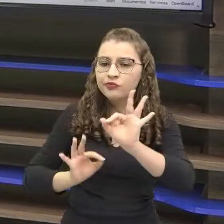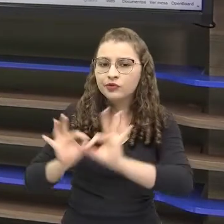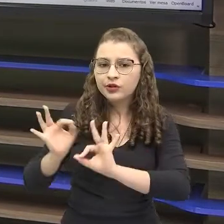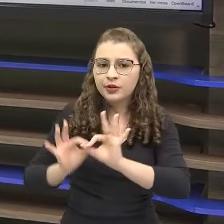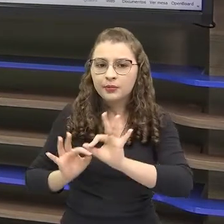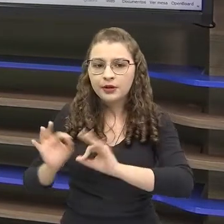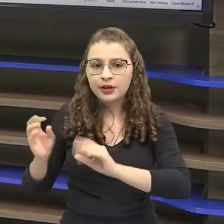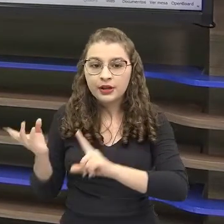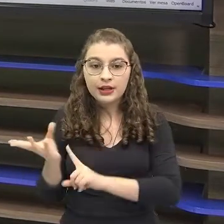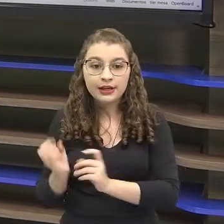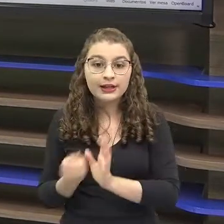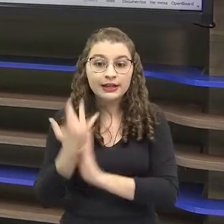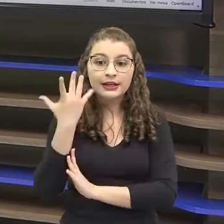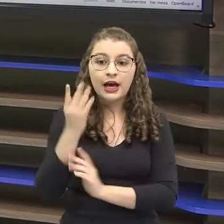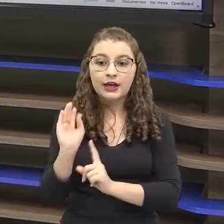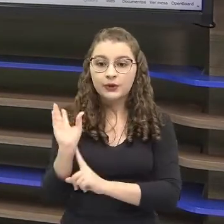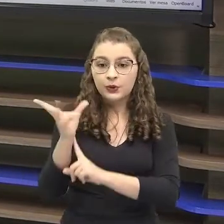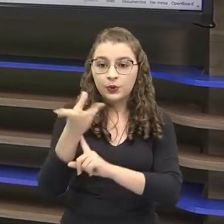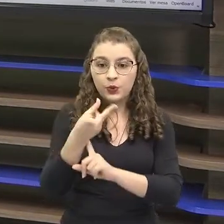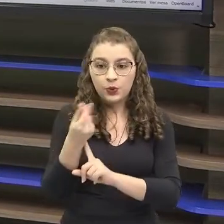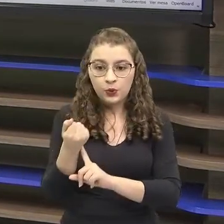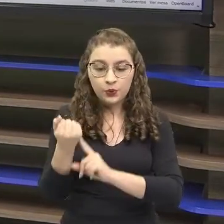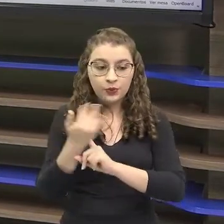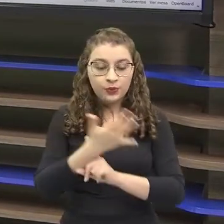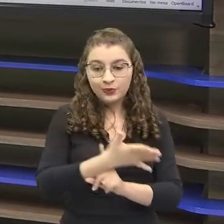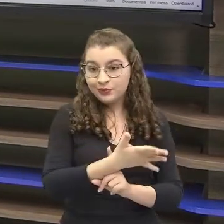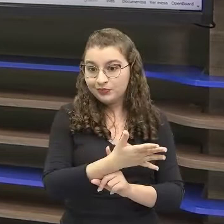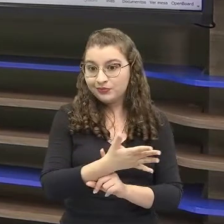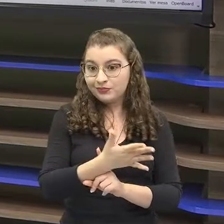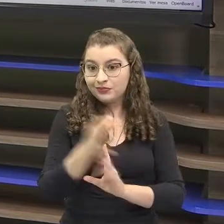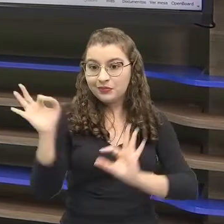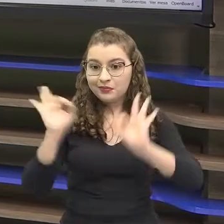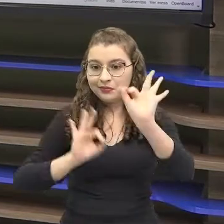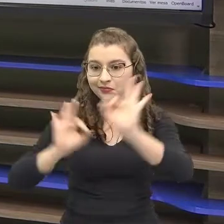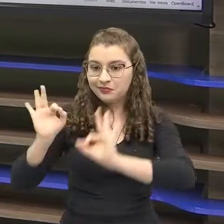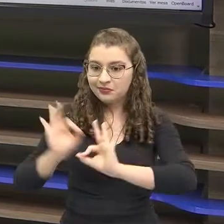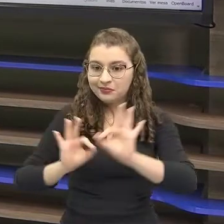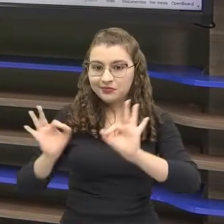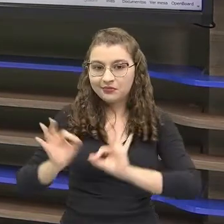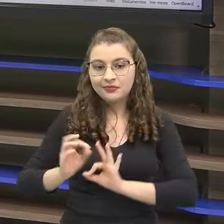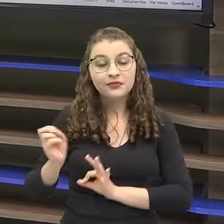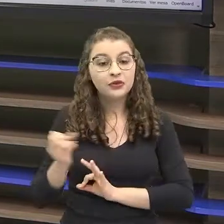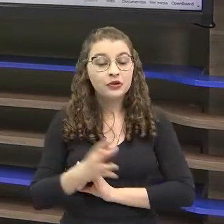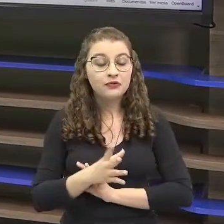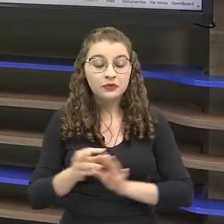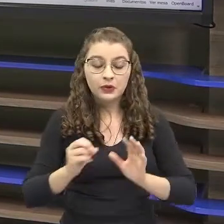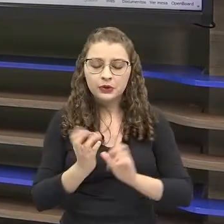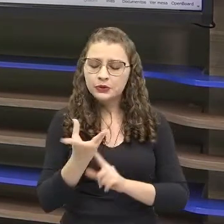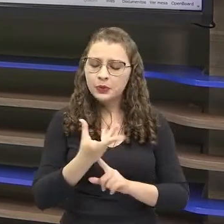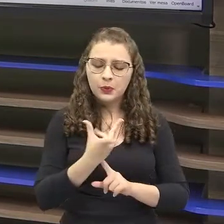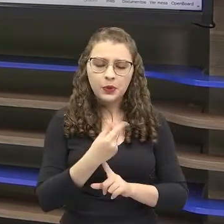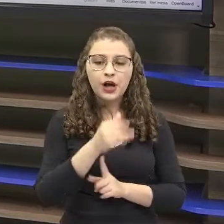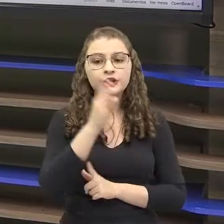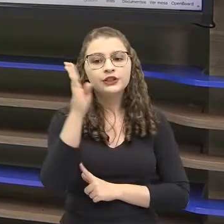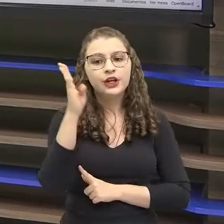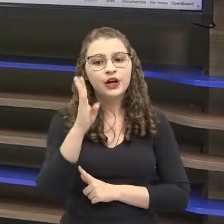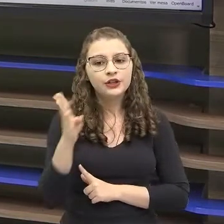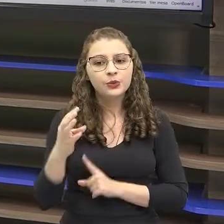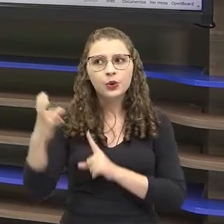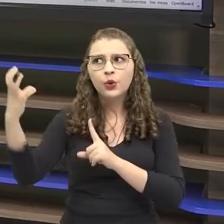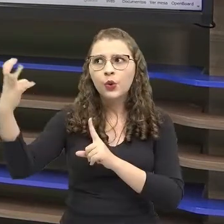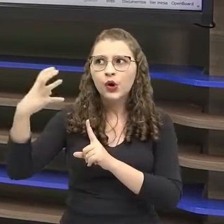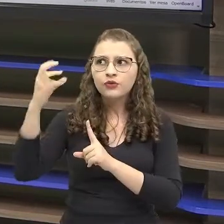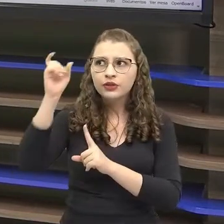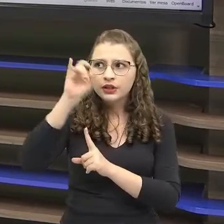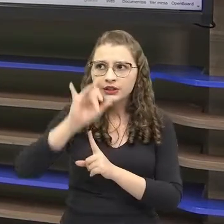a Semana da Arte Moderna, para mostrar o novo, essa nova arte, que é uma arte nacional, influenciada ali pelas